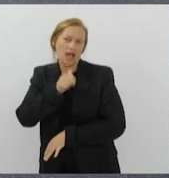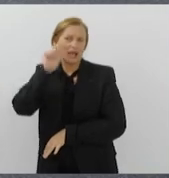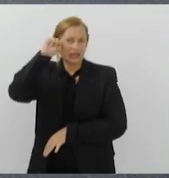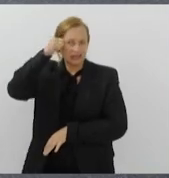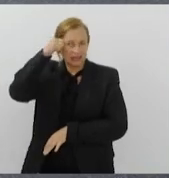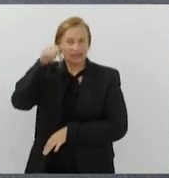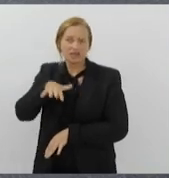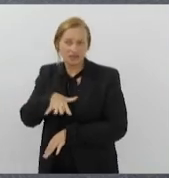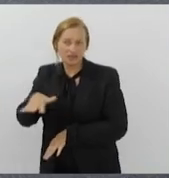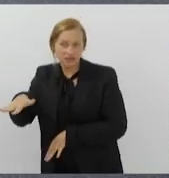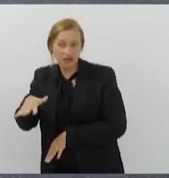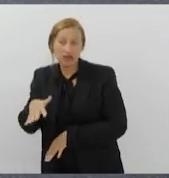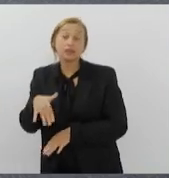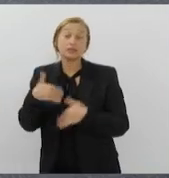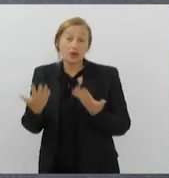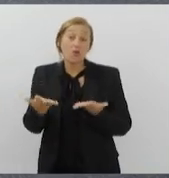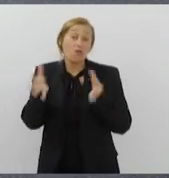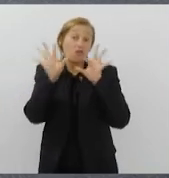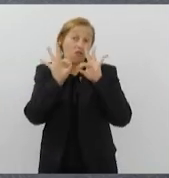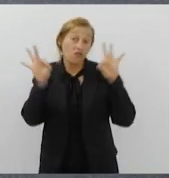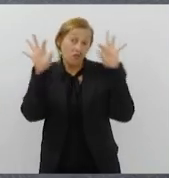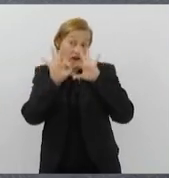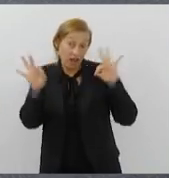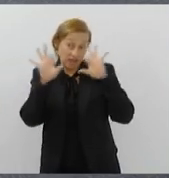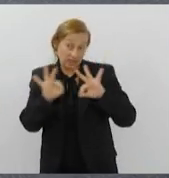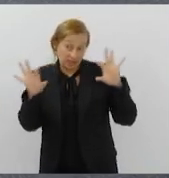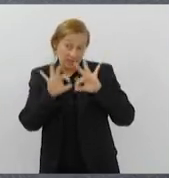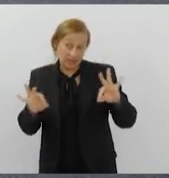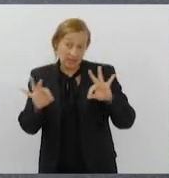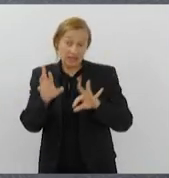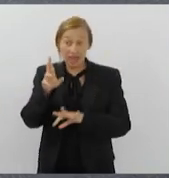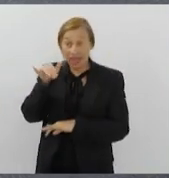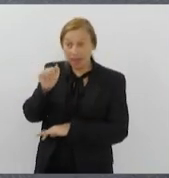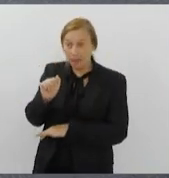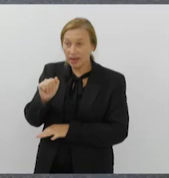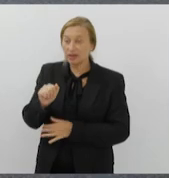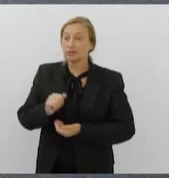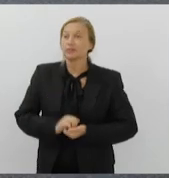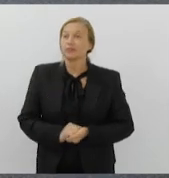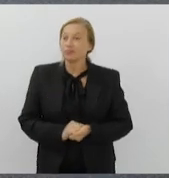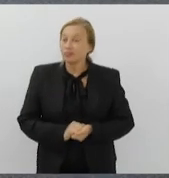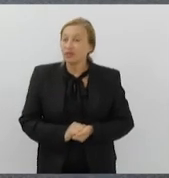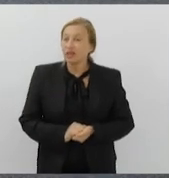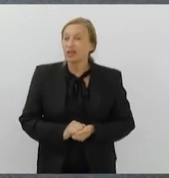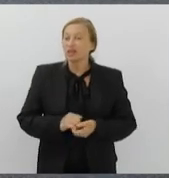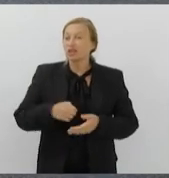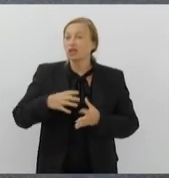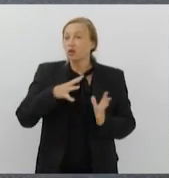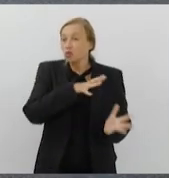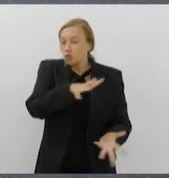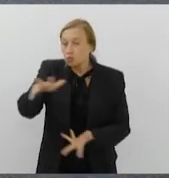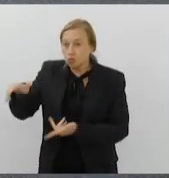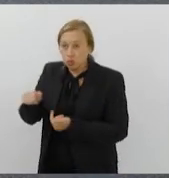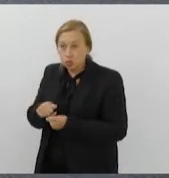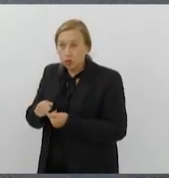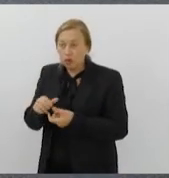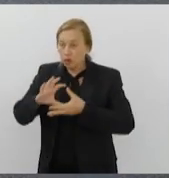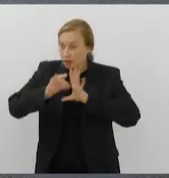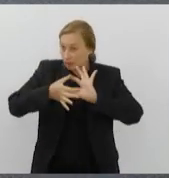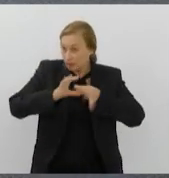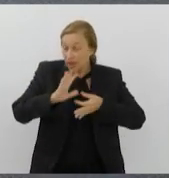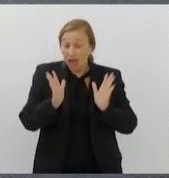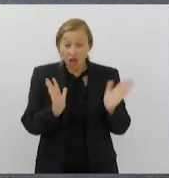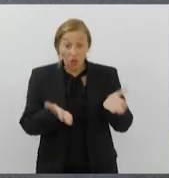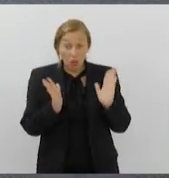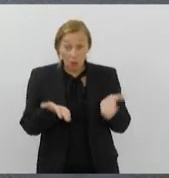favela e periferia. Então, frases de Rebeca Andrade. A gente tinha feito isso no Mundial, e poder repetir isso agora em uma